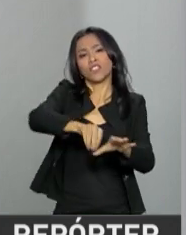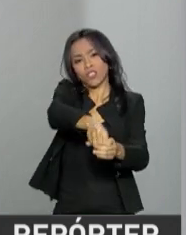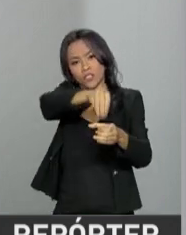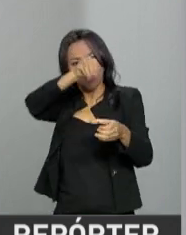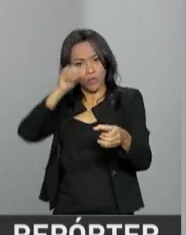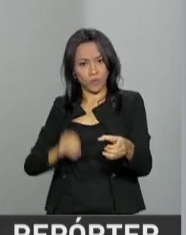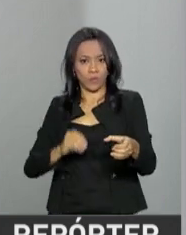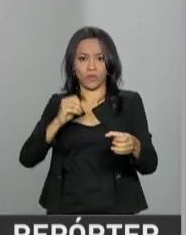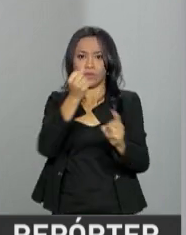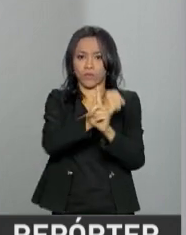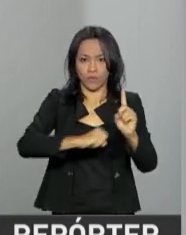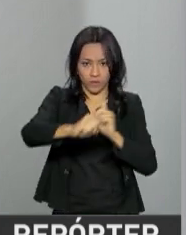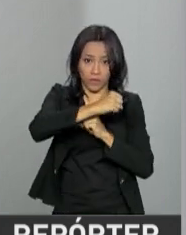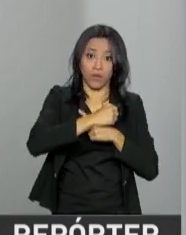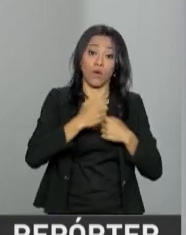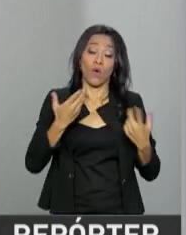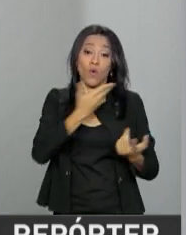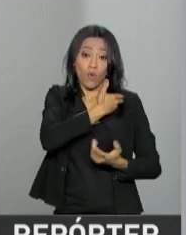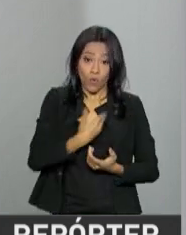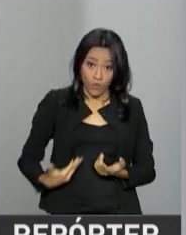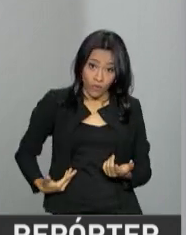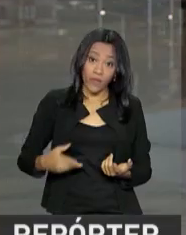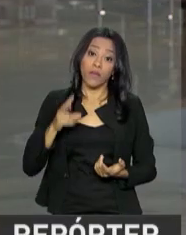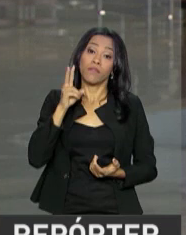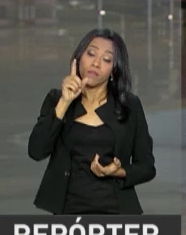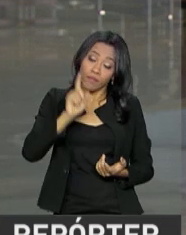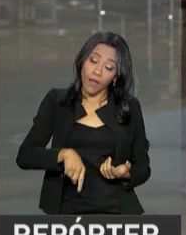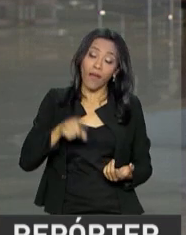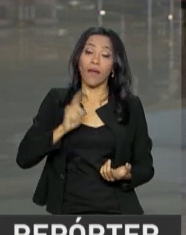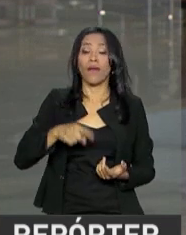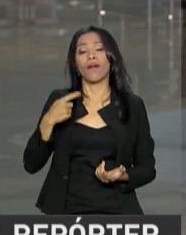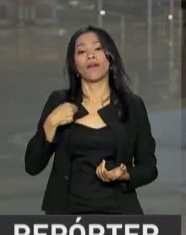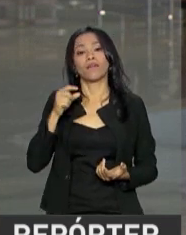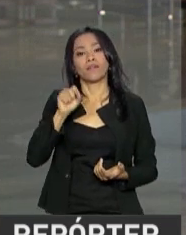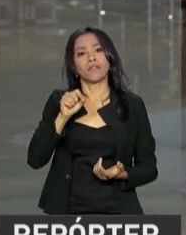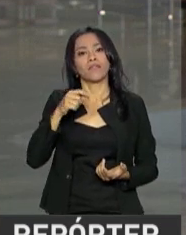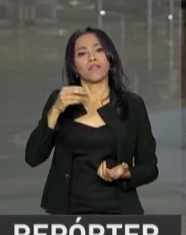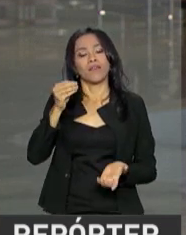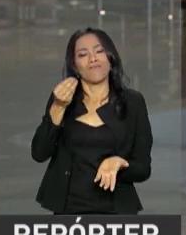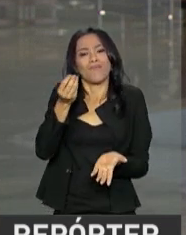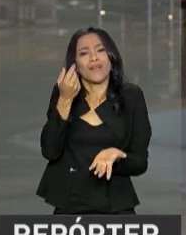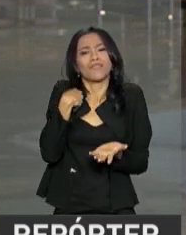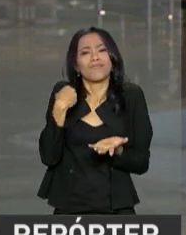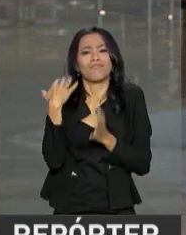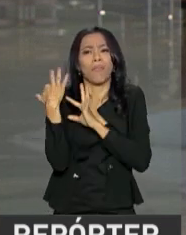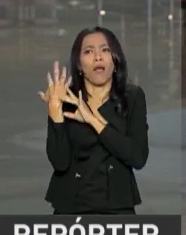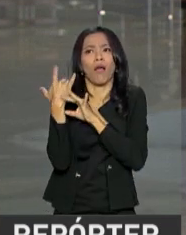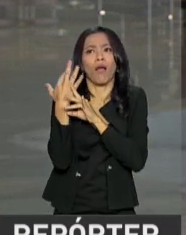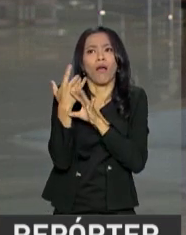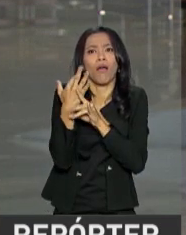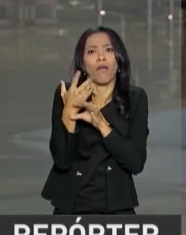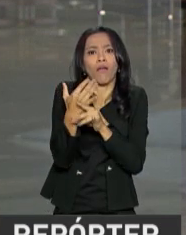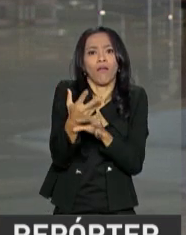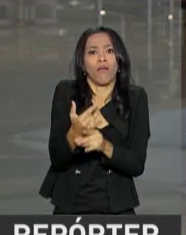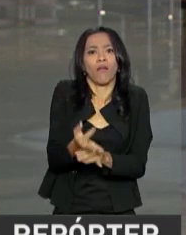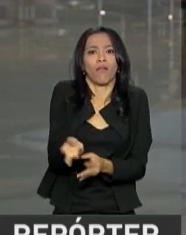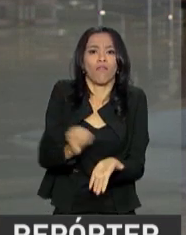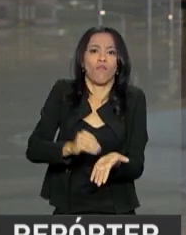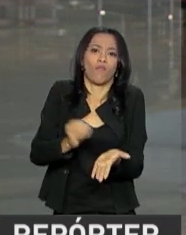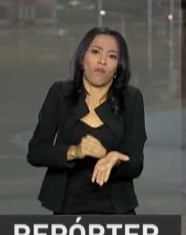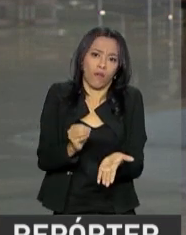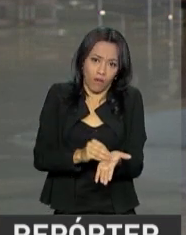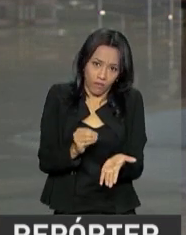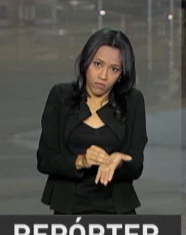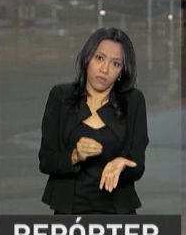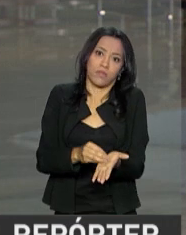que o governo está pagando mais uma parcela da dívida histórica que o país tem com a população negra eu